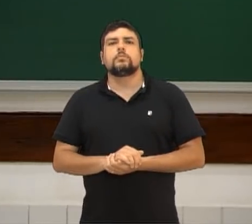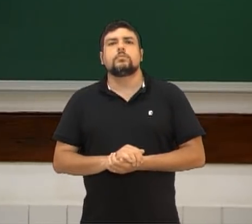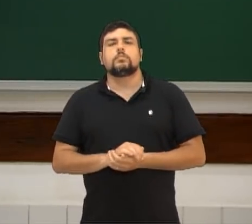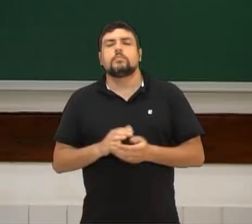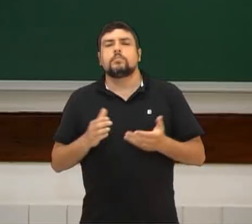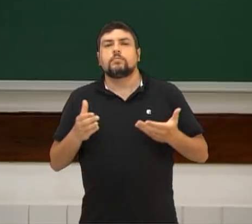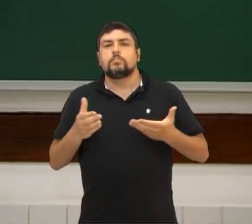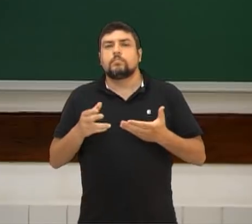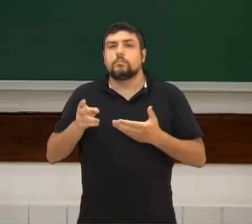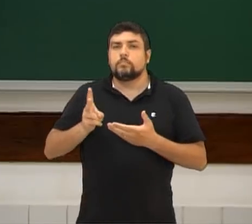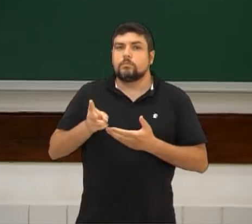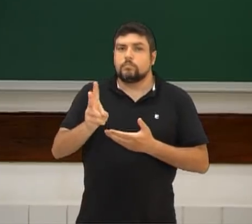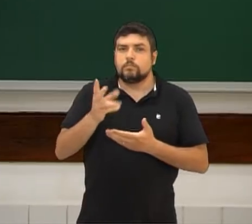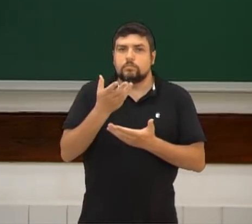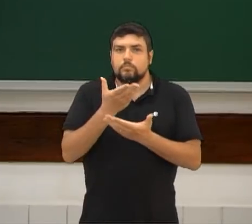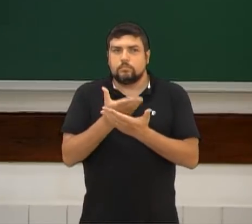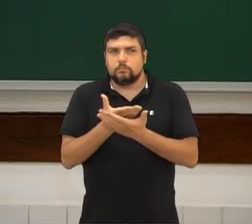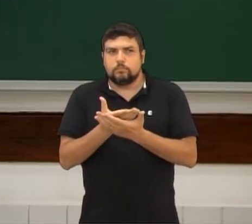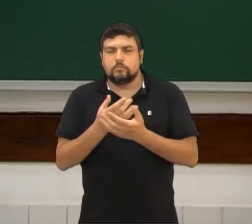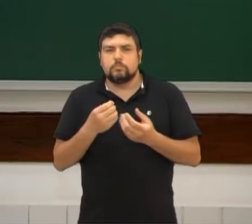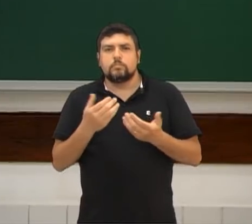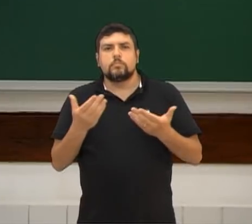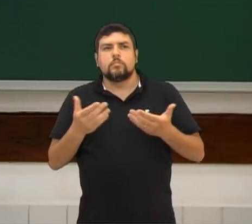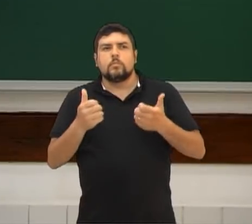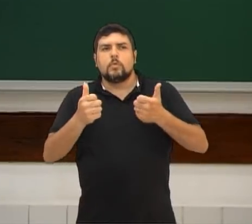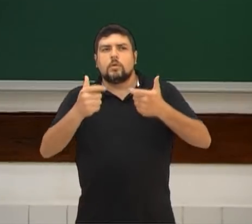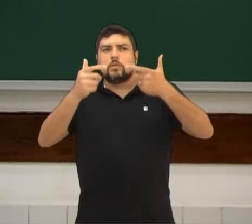de hoje, vamos falar sobre